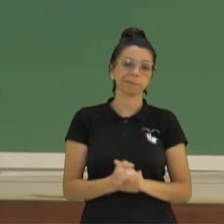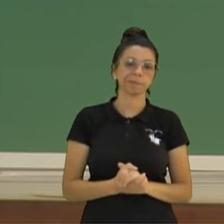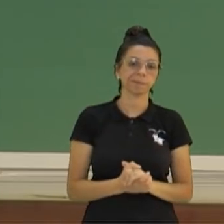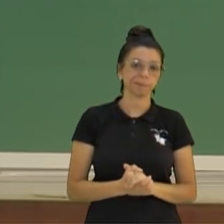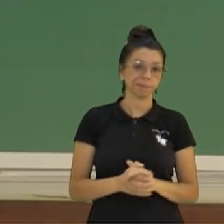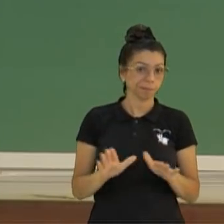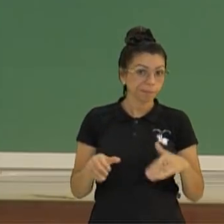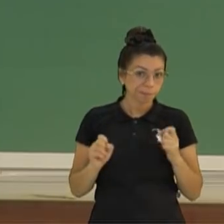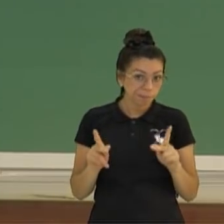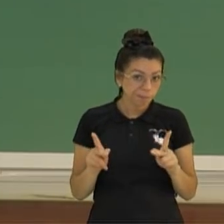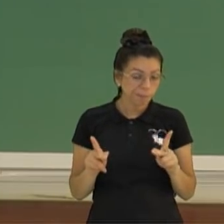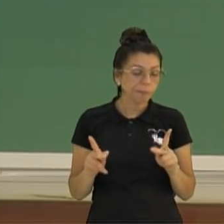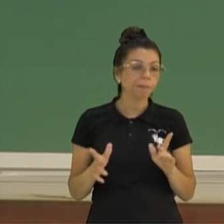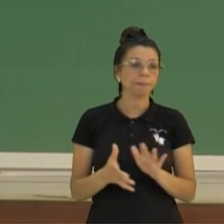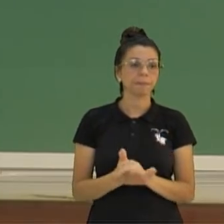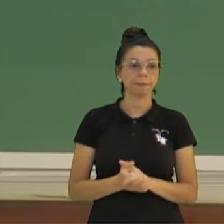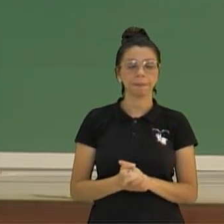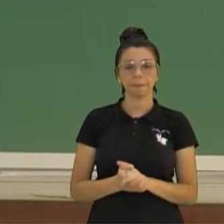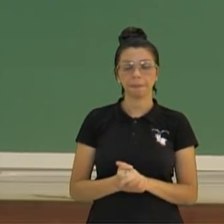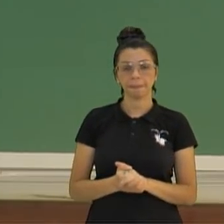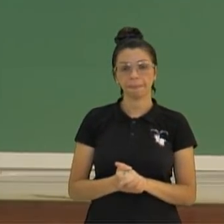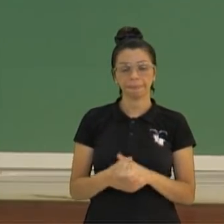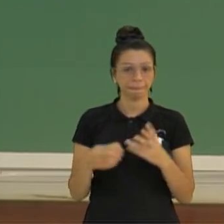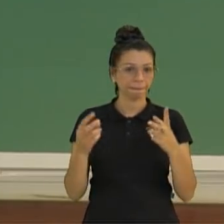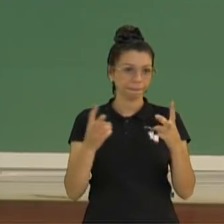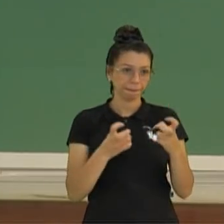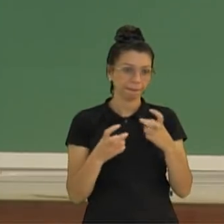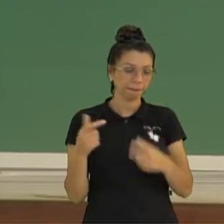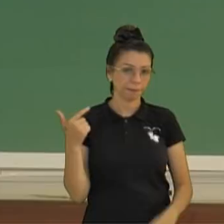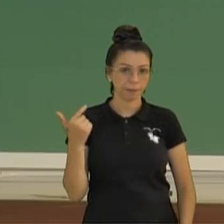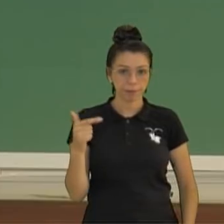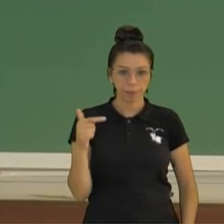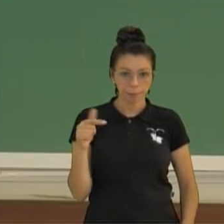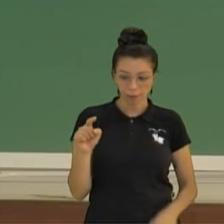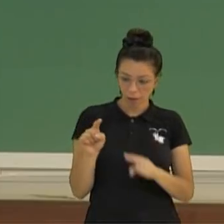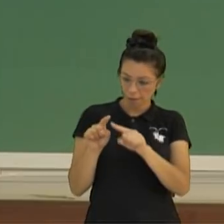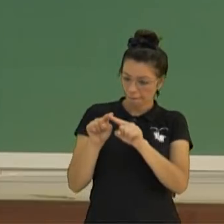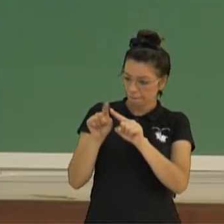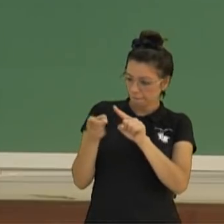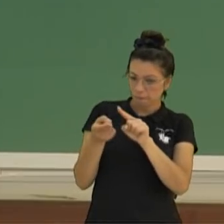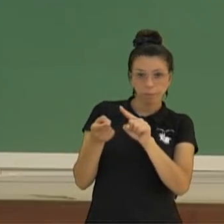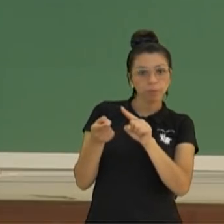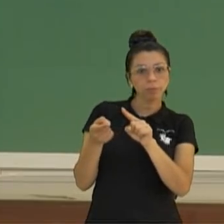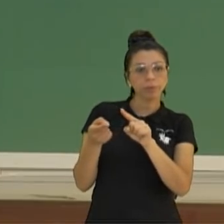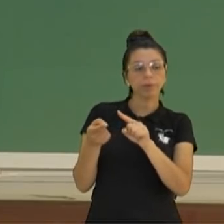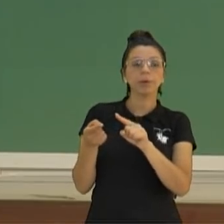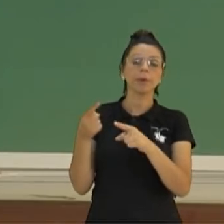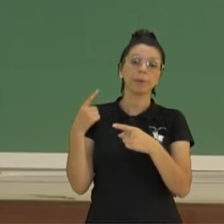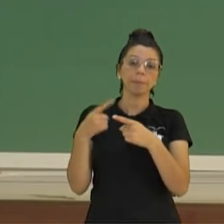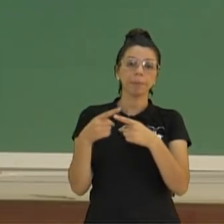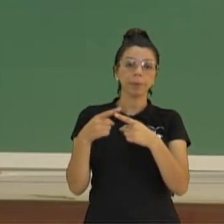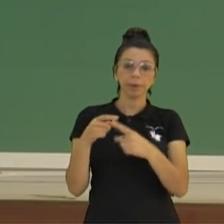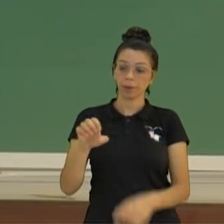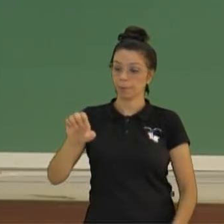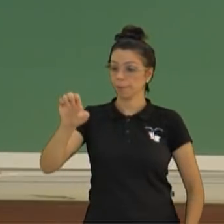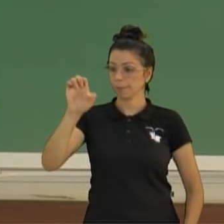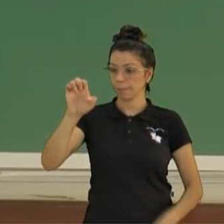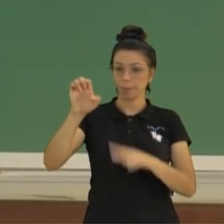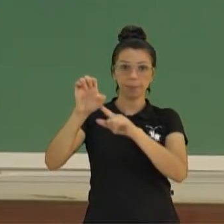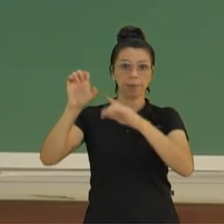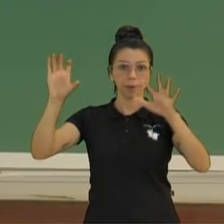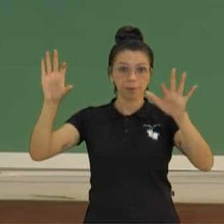Tá, turma? Então, vocês perceberam que não tem a vírgula também, porque já está conectada